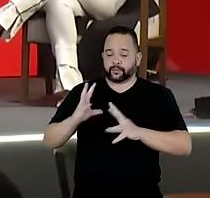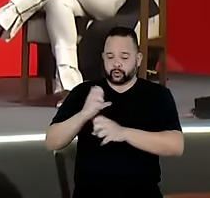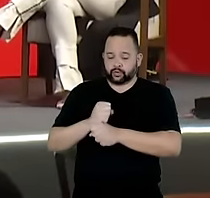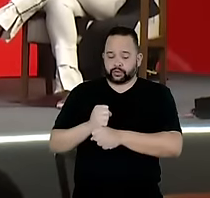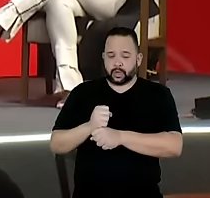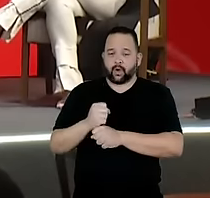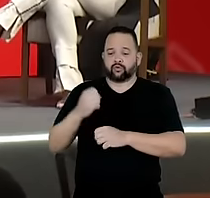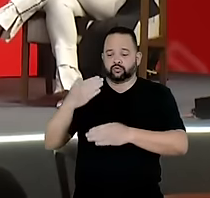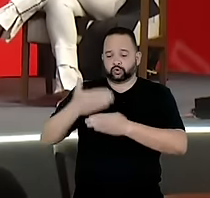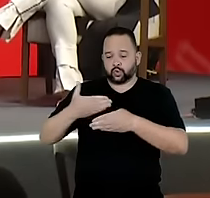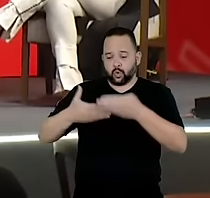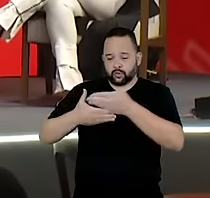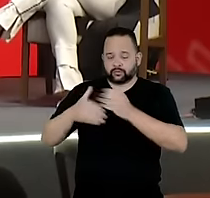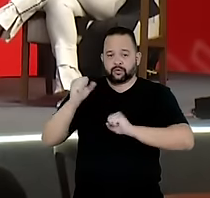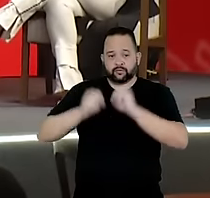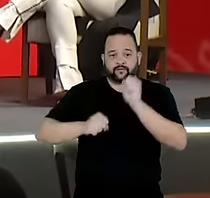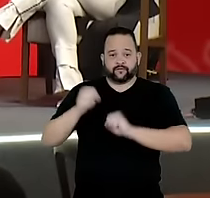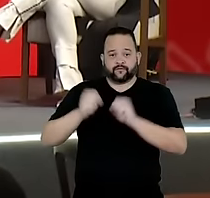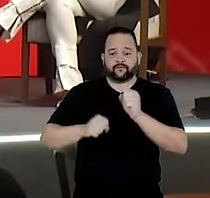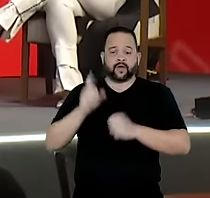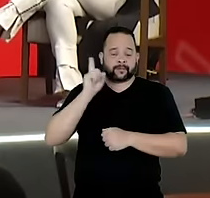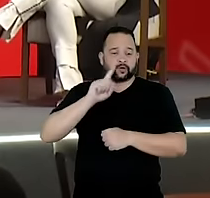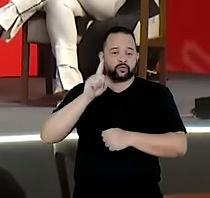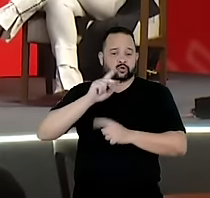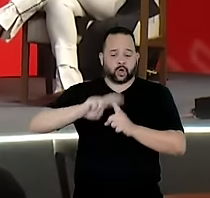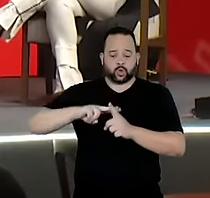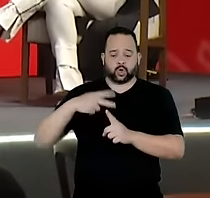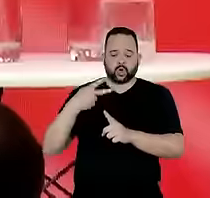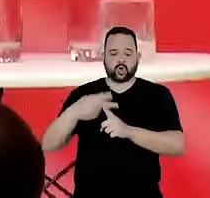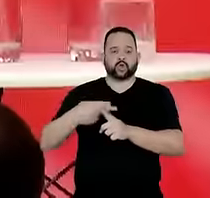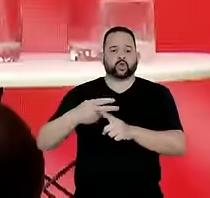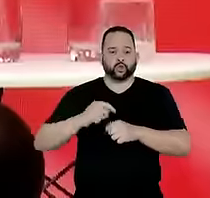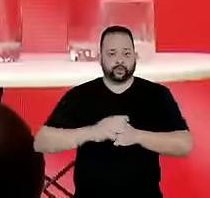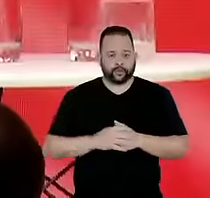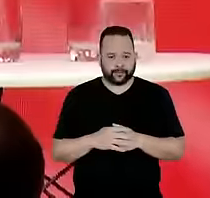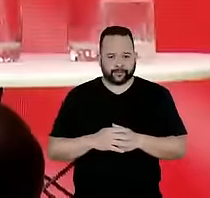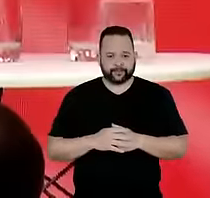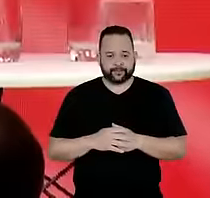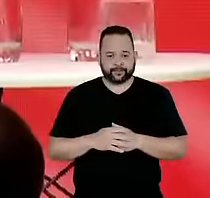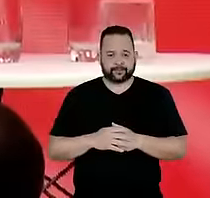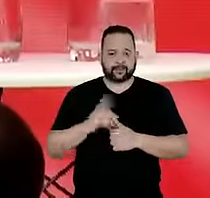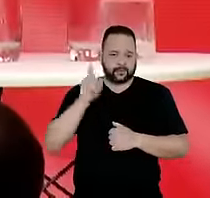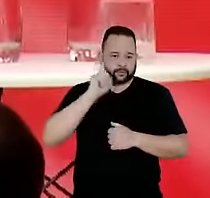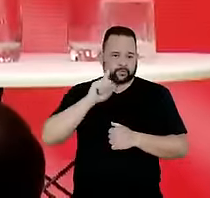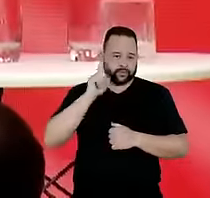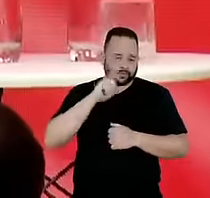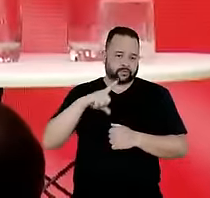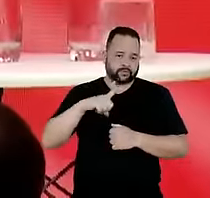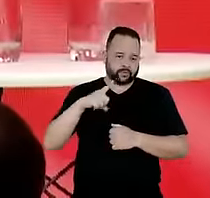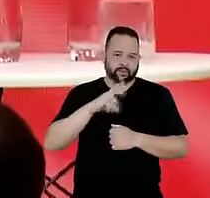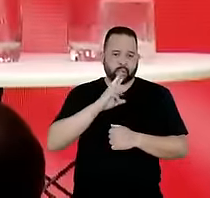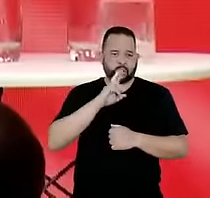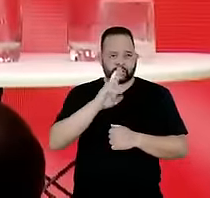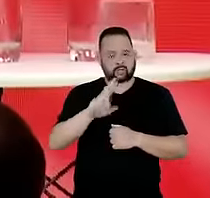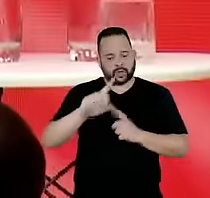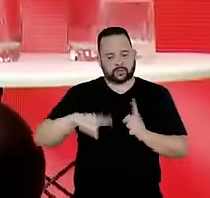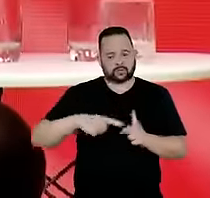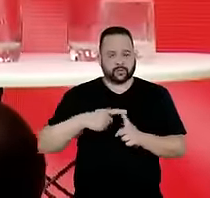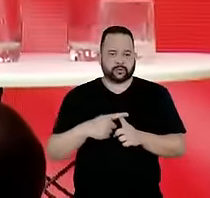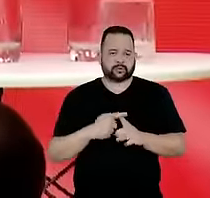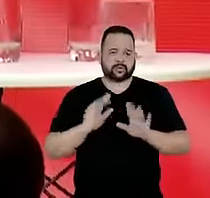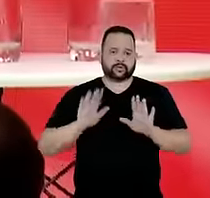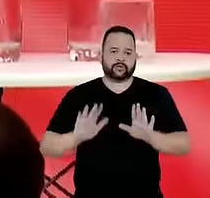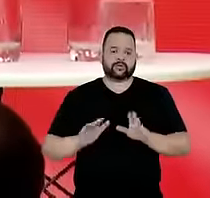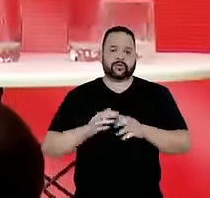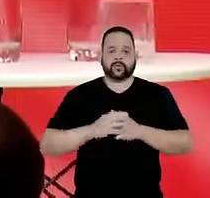eh principalmente positivo para México pros Estados Unidos tem um desdobramento Positivo né mas você por outro lado você